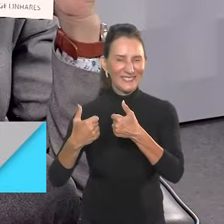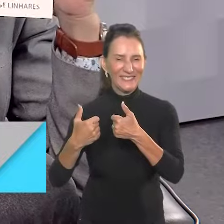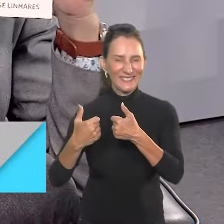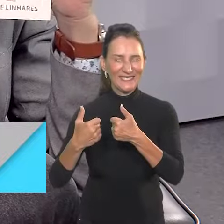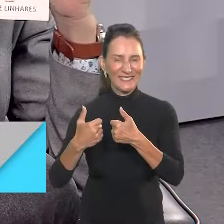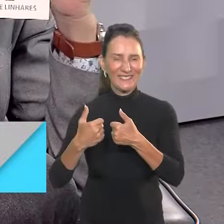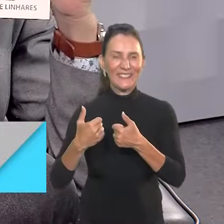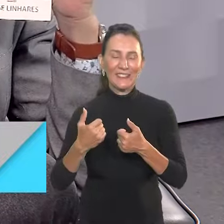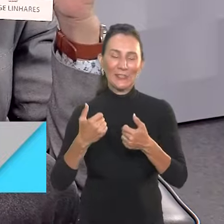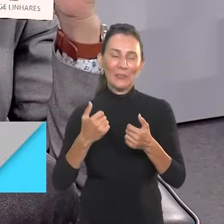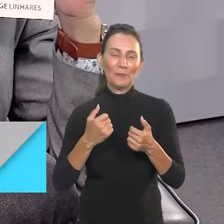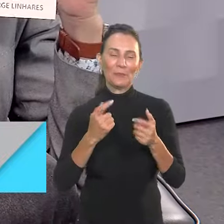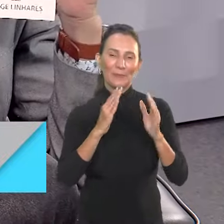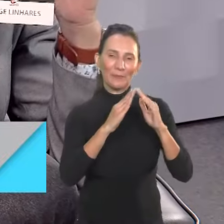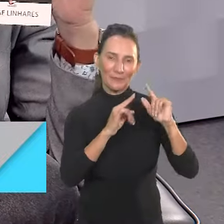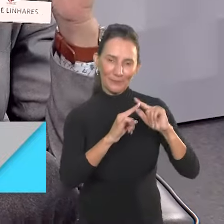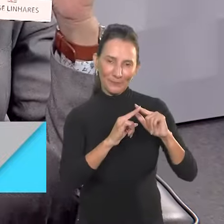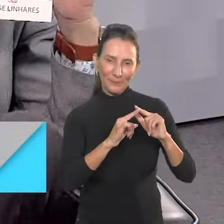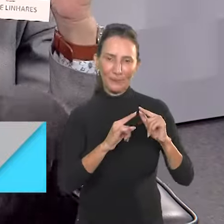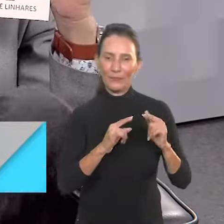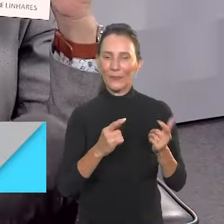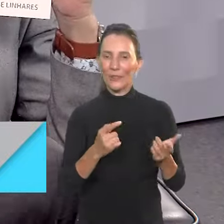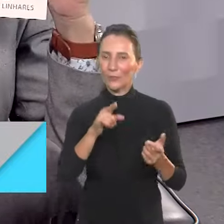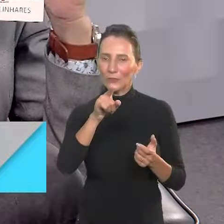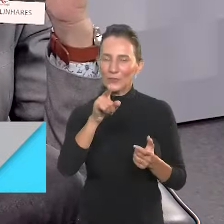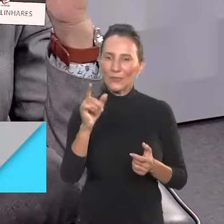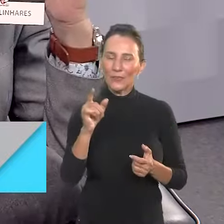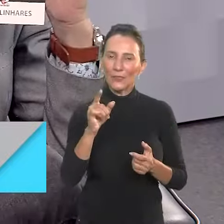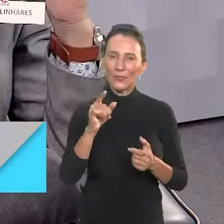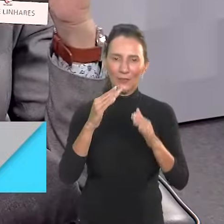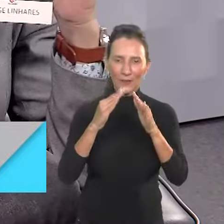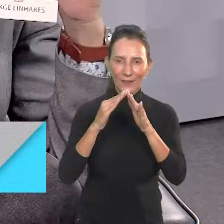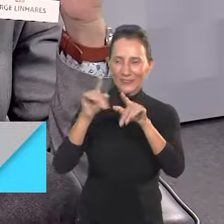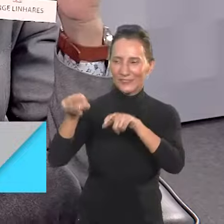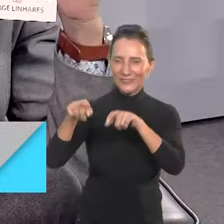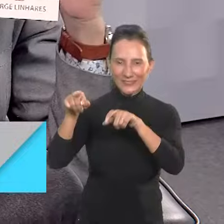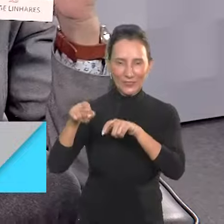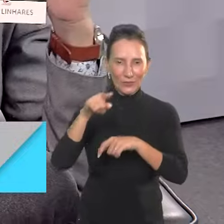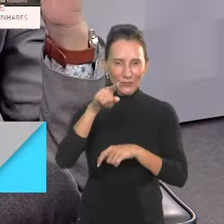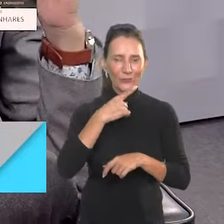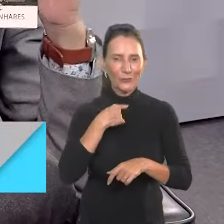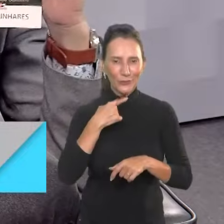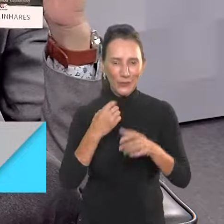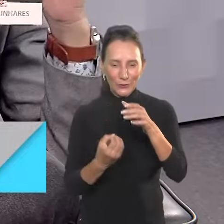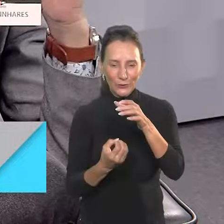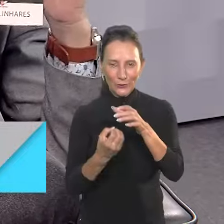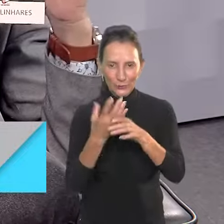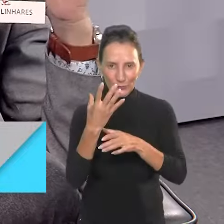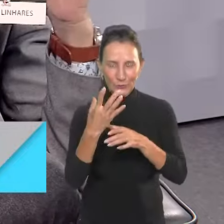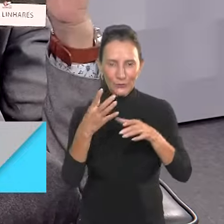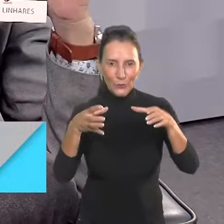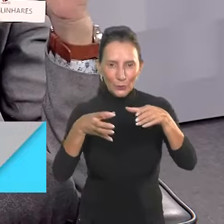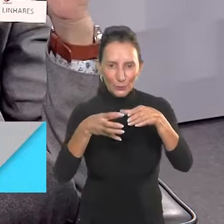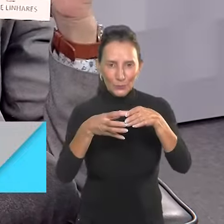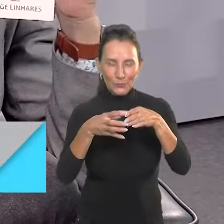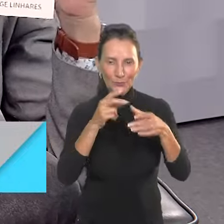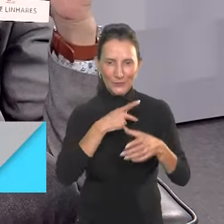onde acontecem as reuniões. Venha do interior, você que quer formar um Conselho de Pastores na sua cidade,